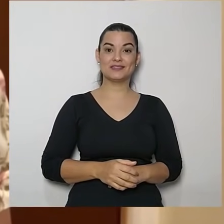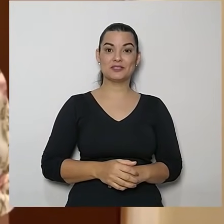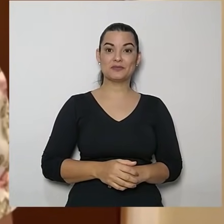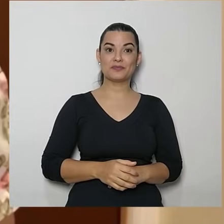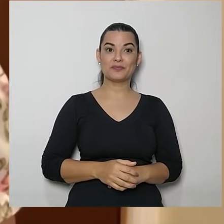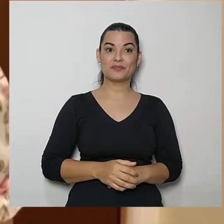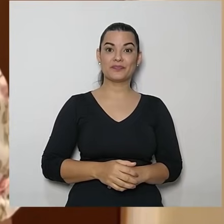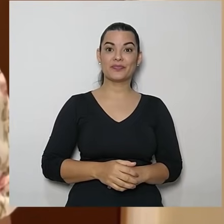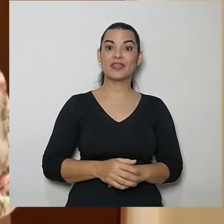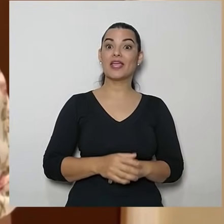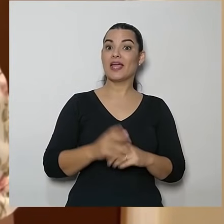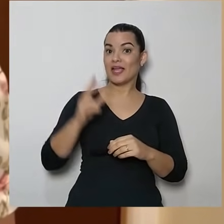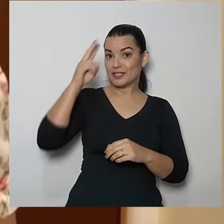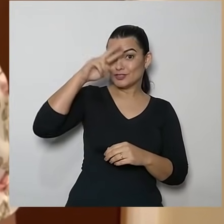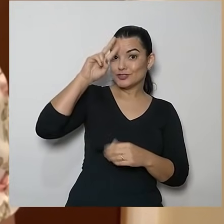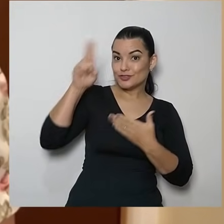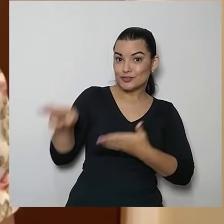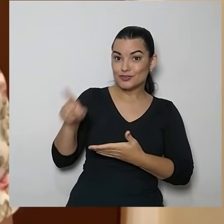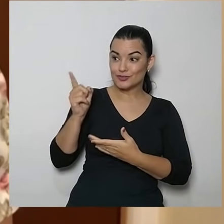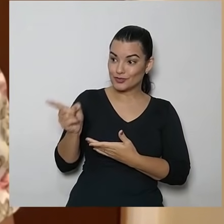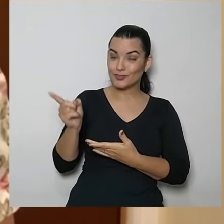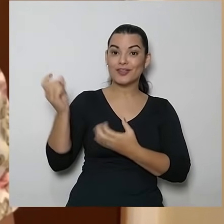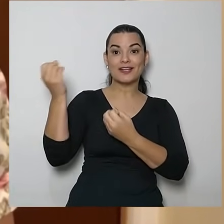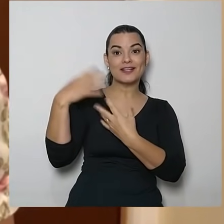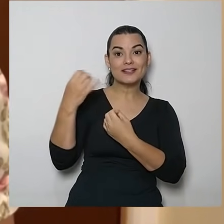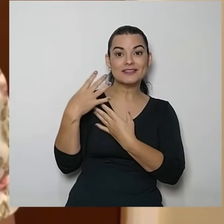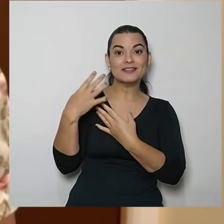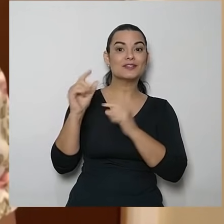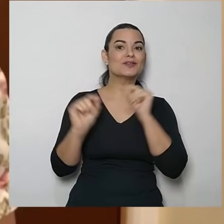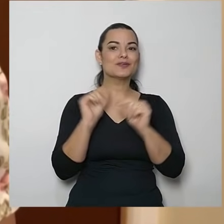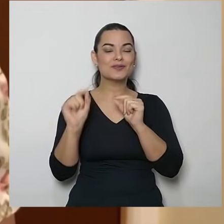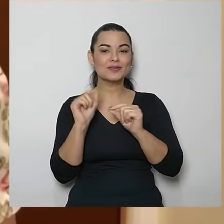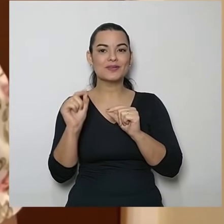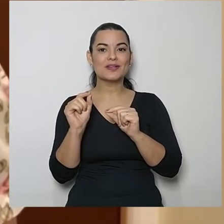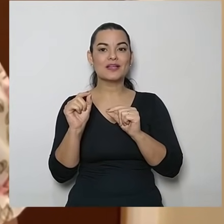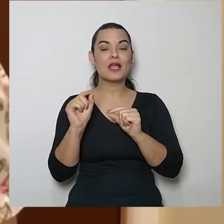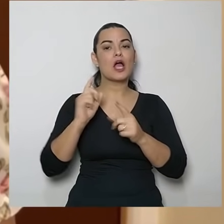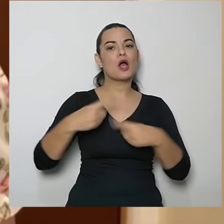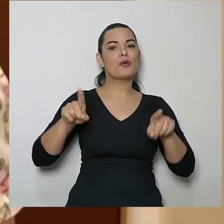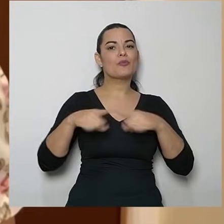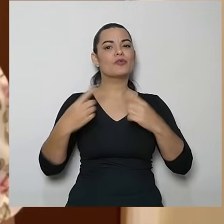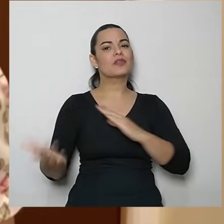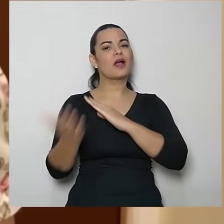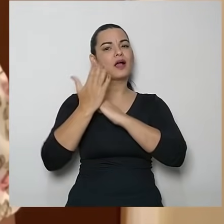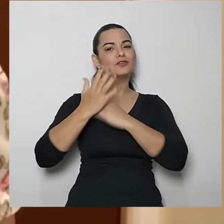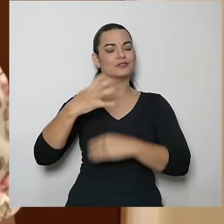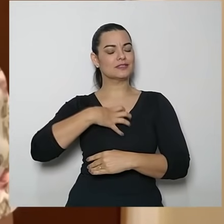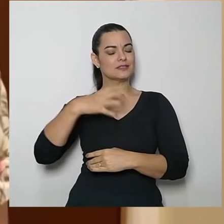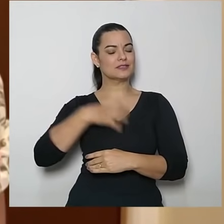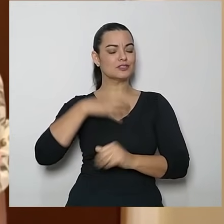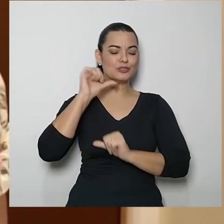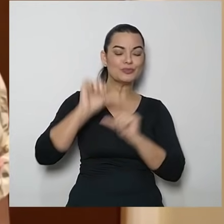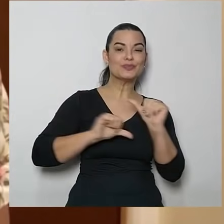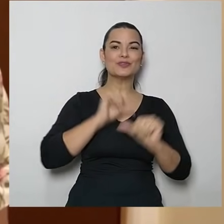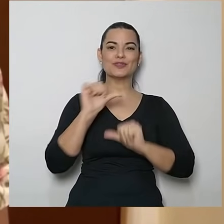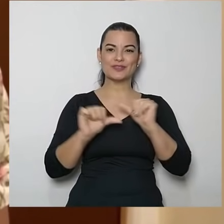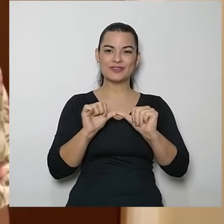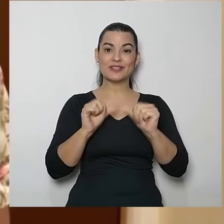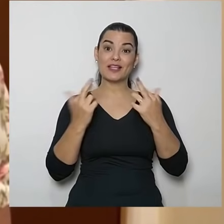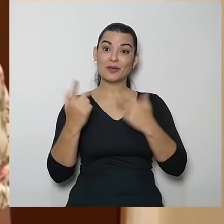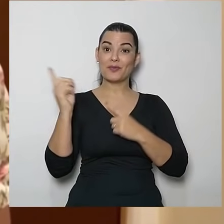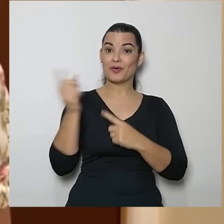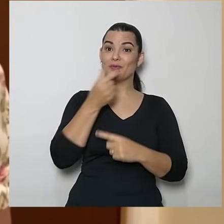Como aprendemos na história, a música é capaz de criar e mudar os nossos sentimentos, como mudou o do